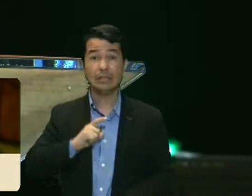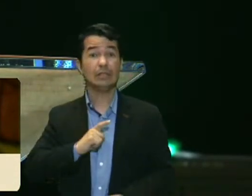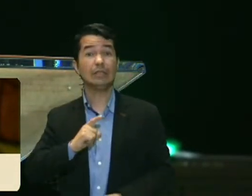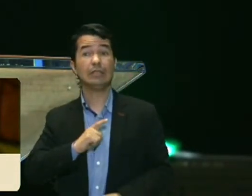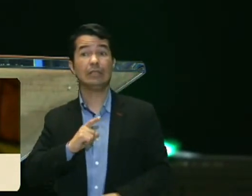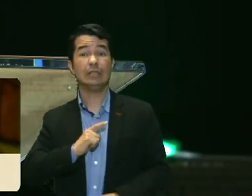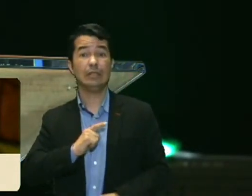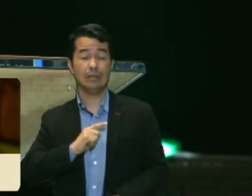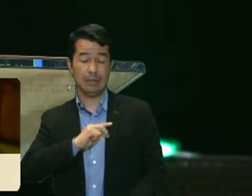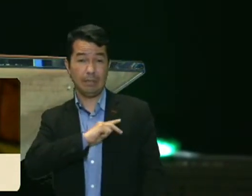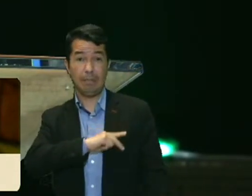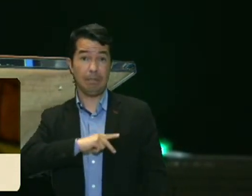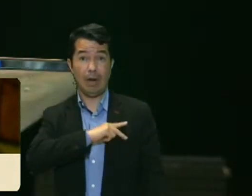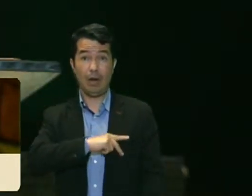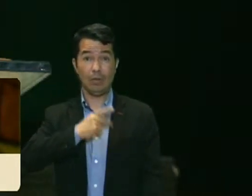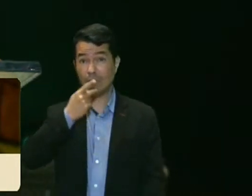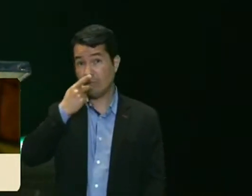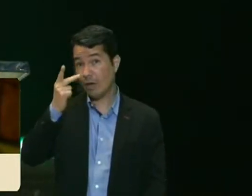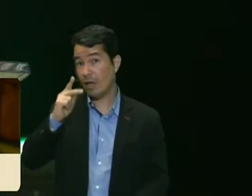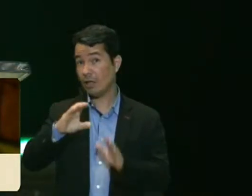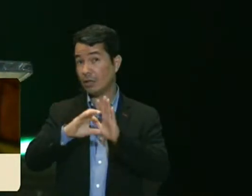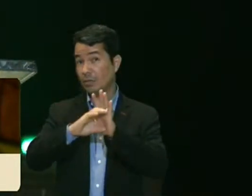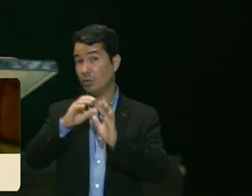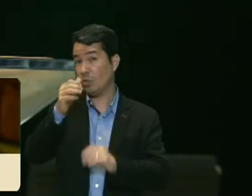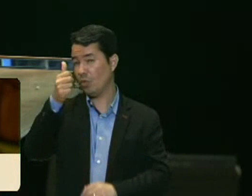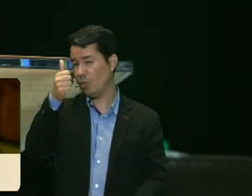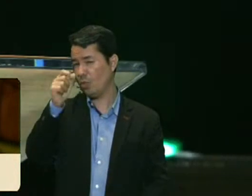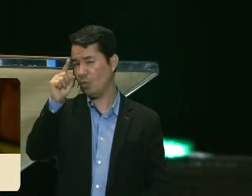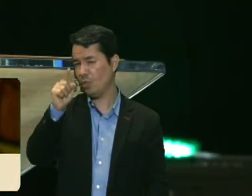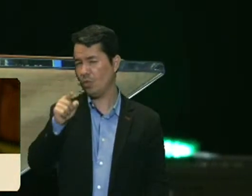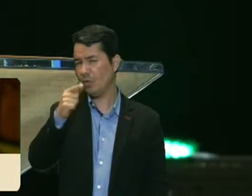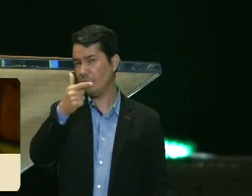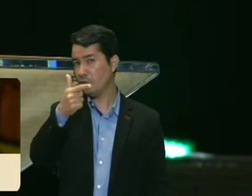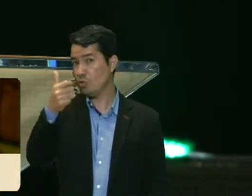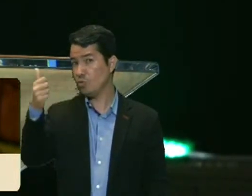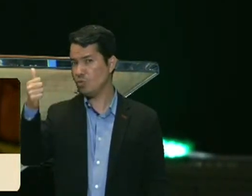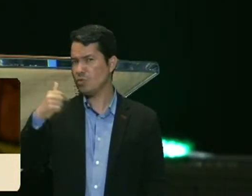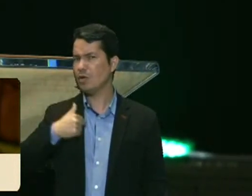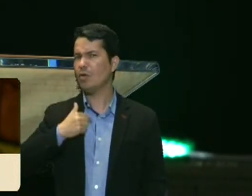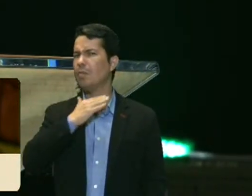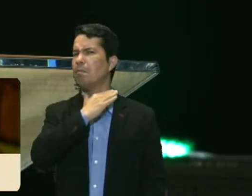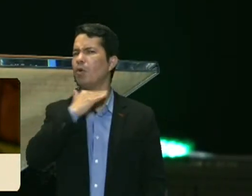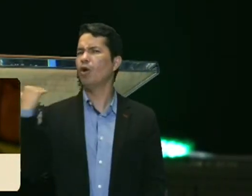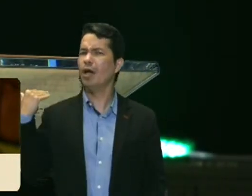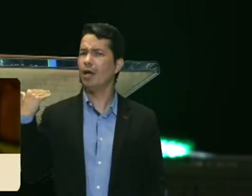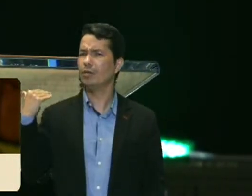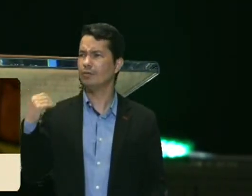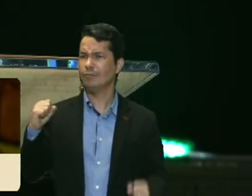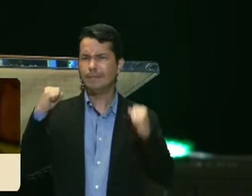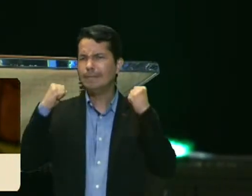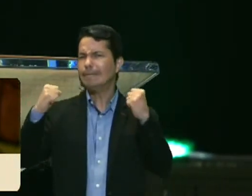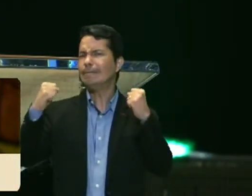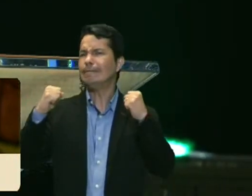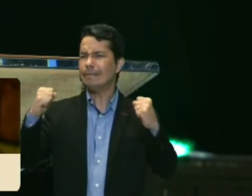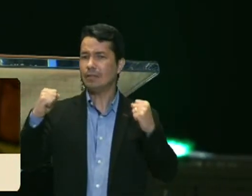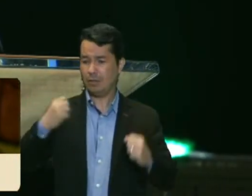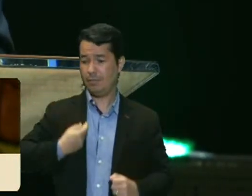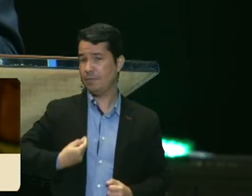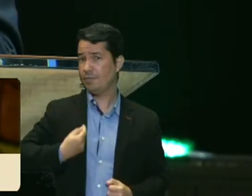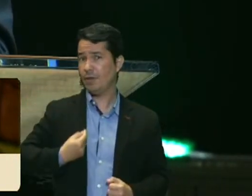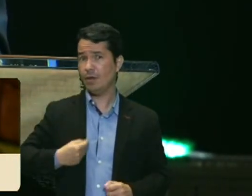lucro e o viver é Cristo. Era tão convicto para ele